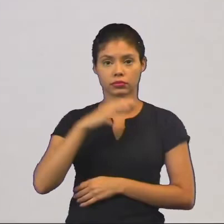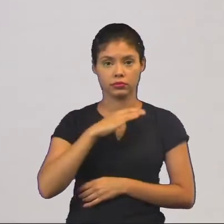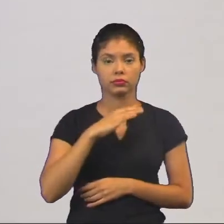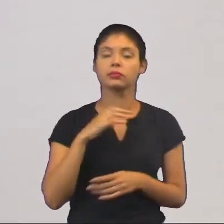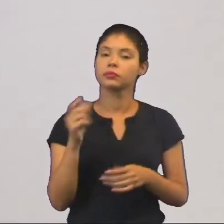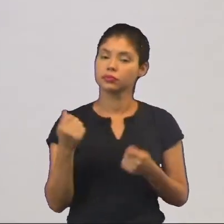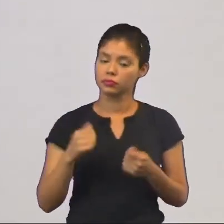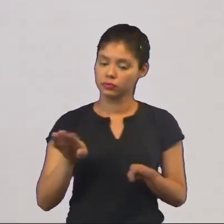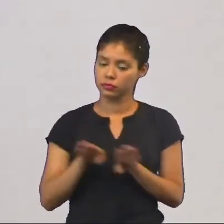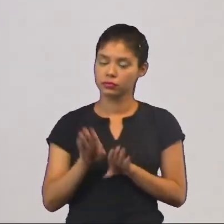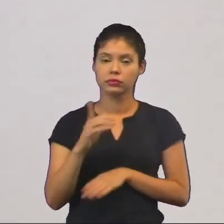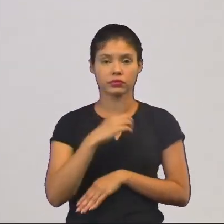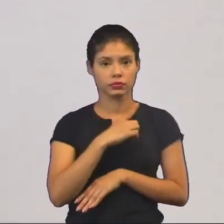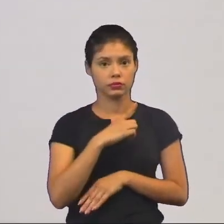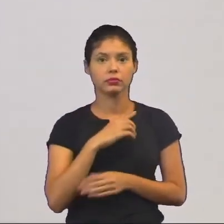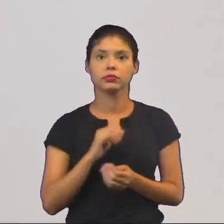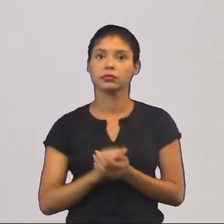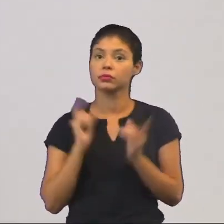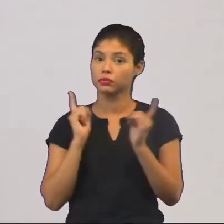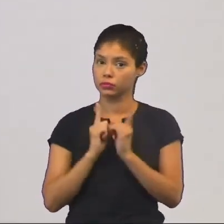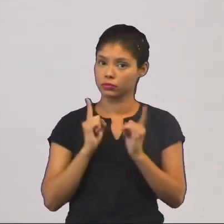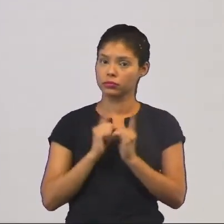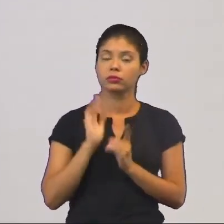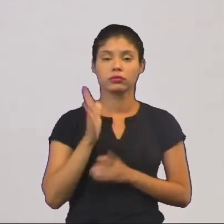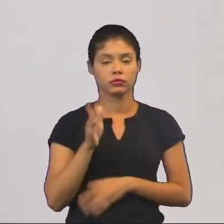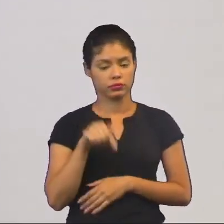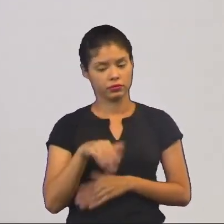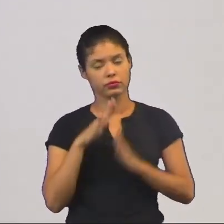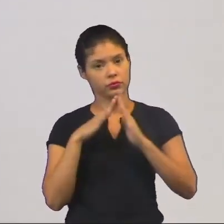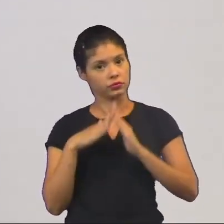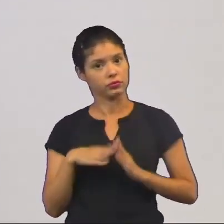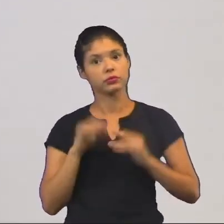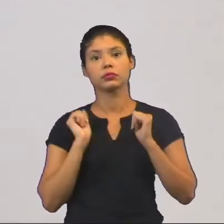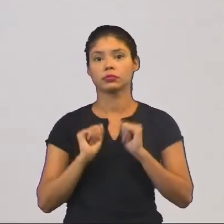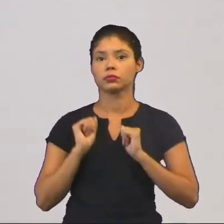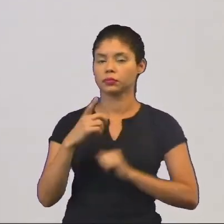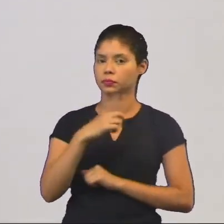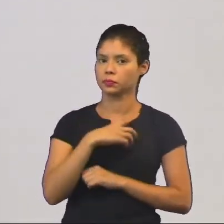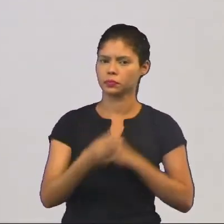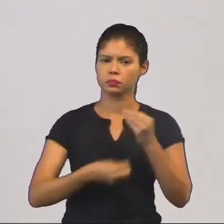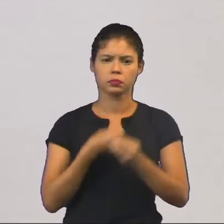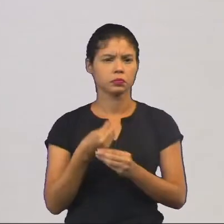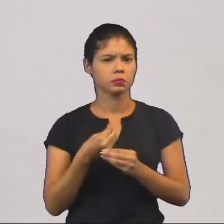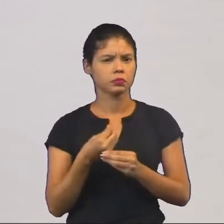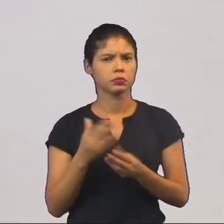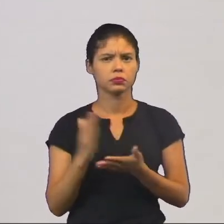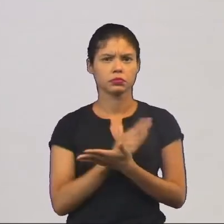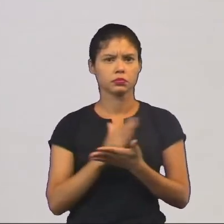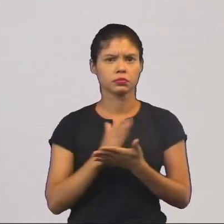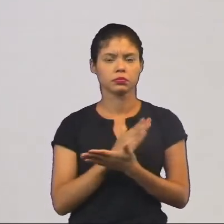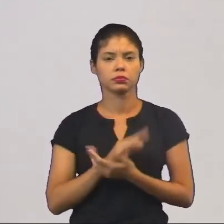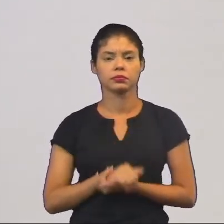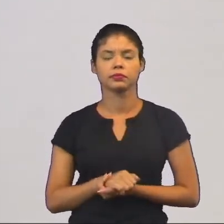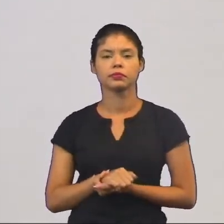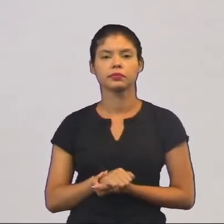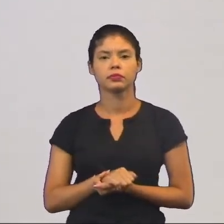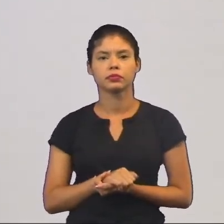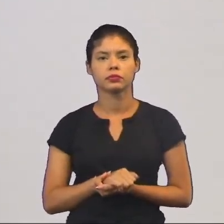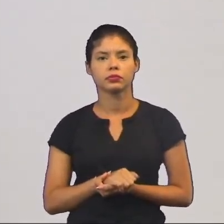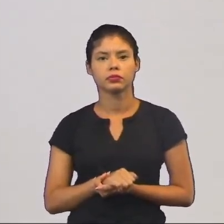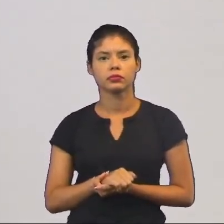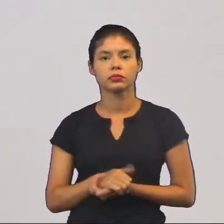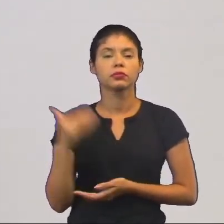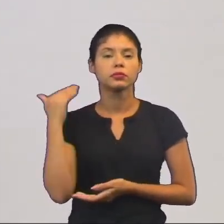ter também de posse os serviços que nós que já moramos aqui podemos ter. Como? Me digam aí alguns desses serviços.